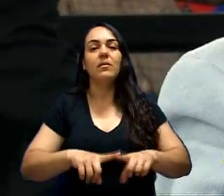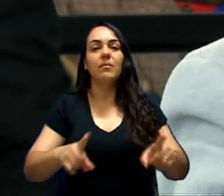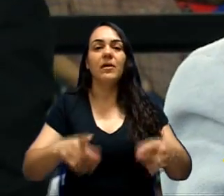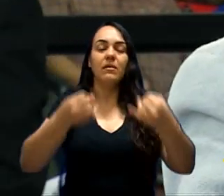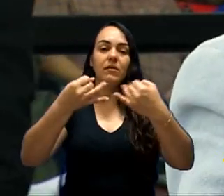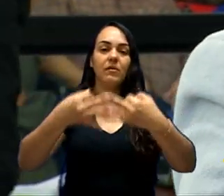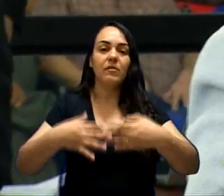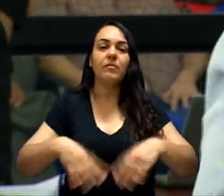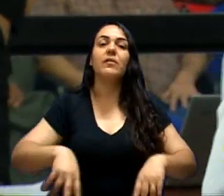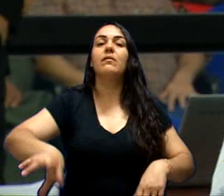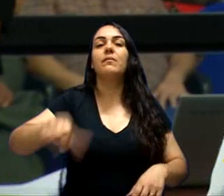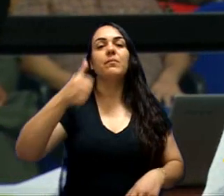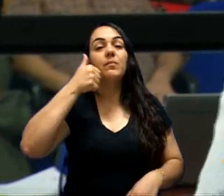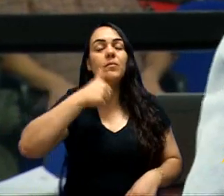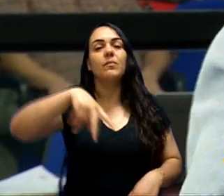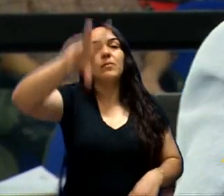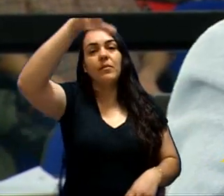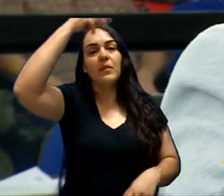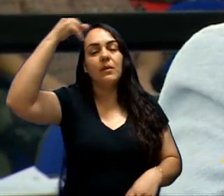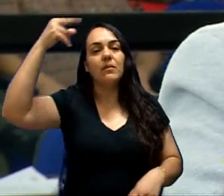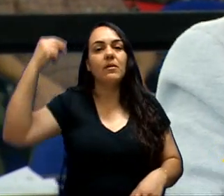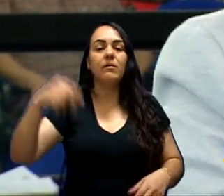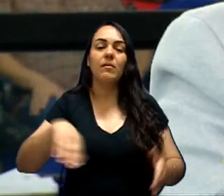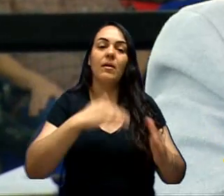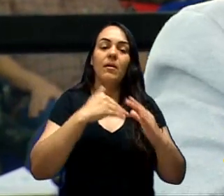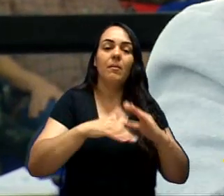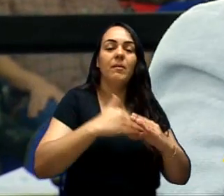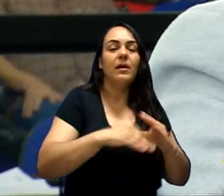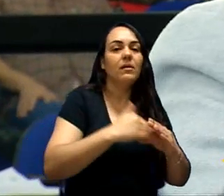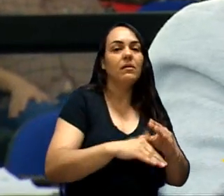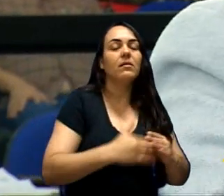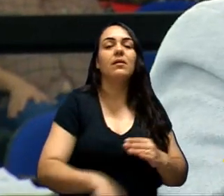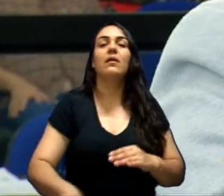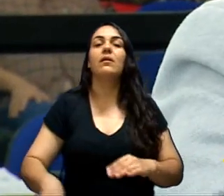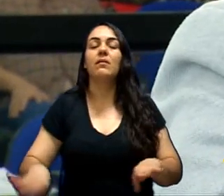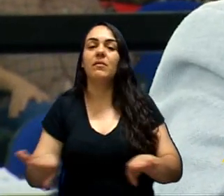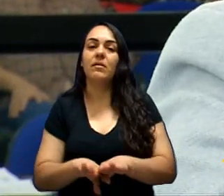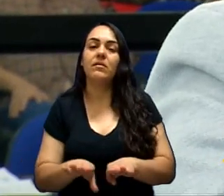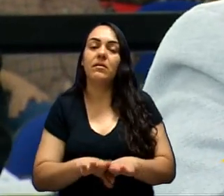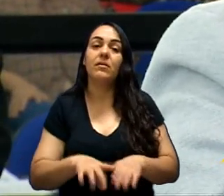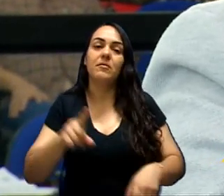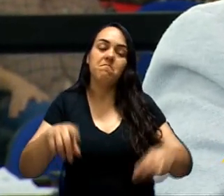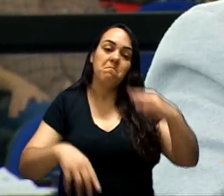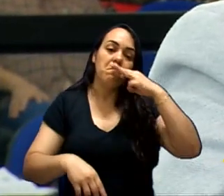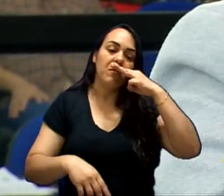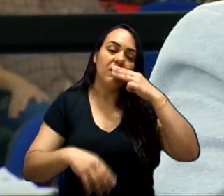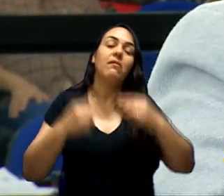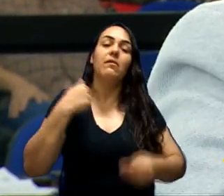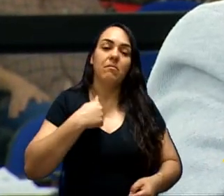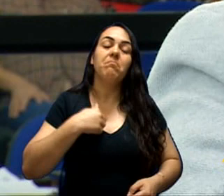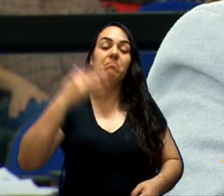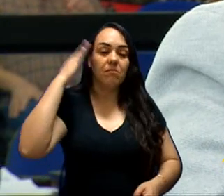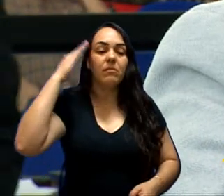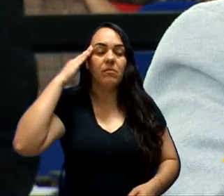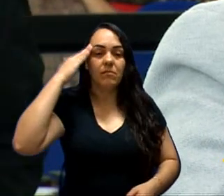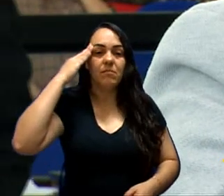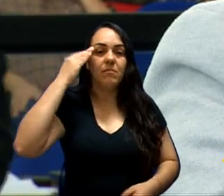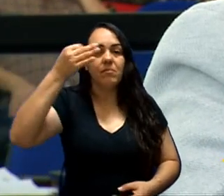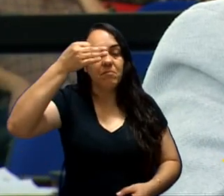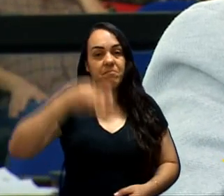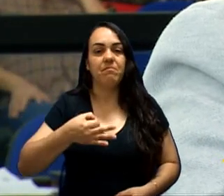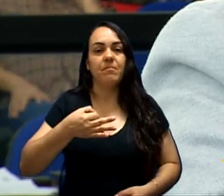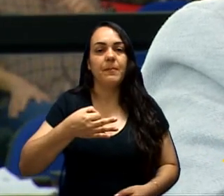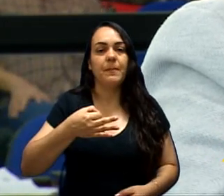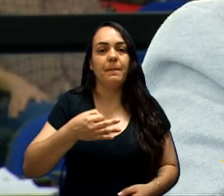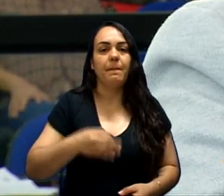que a prefeita, eu levei, passei no WhatsApp, ela viu: Martins, você tem toda a razão. Você tem toda a razão. Então,